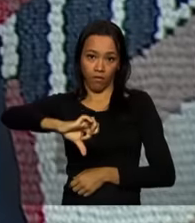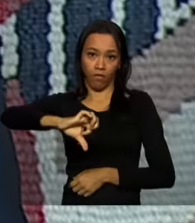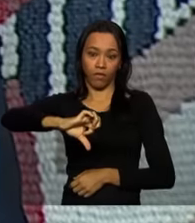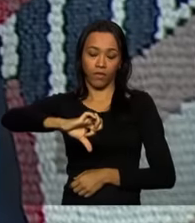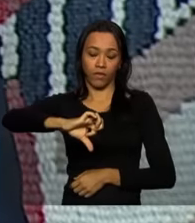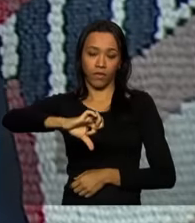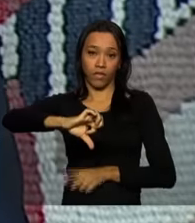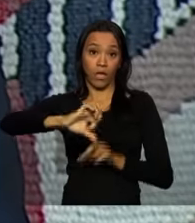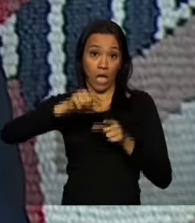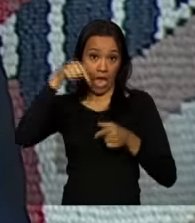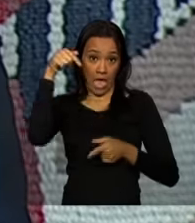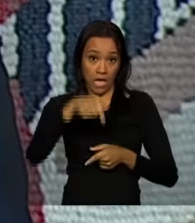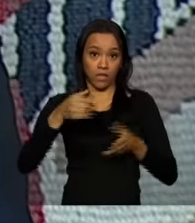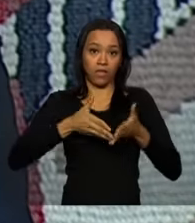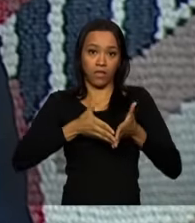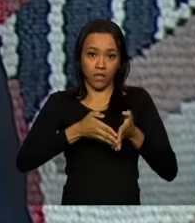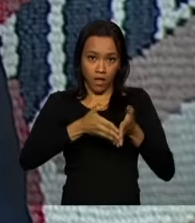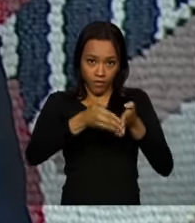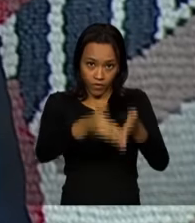1889, o navio